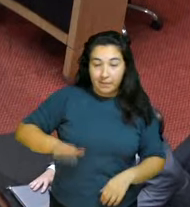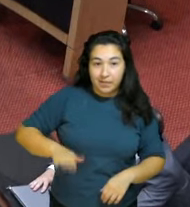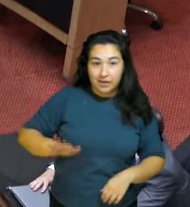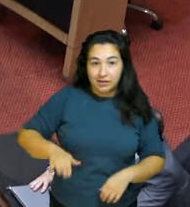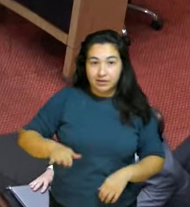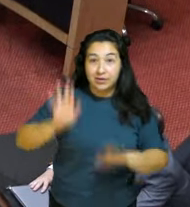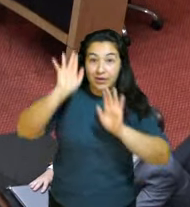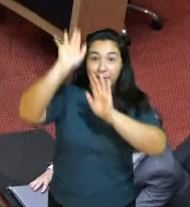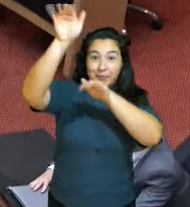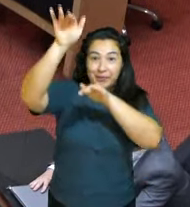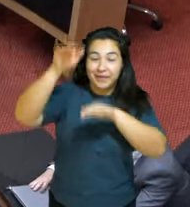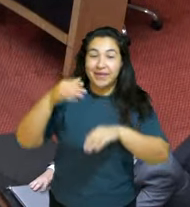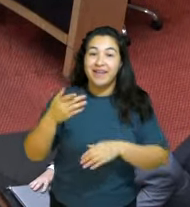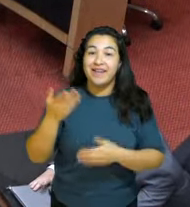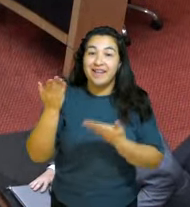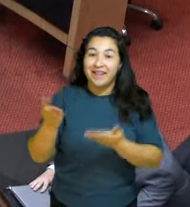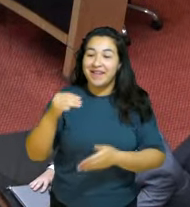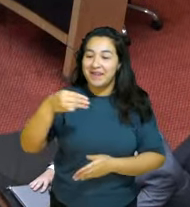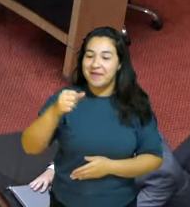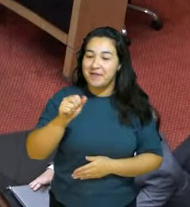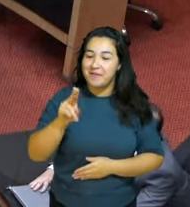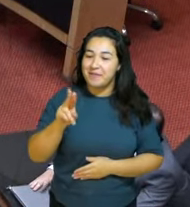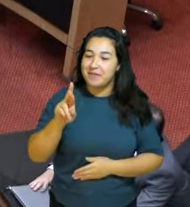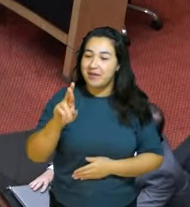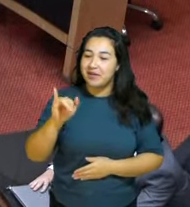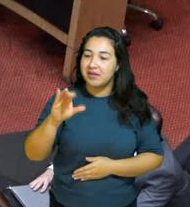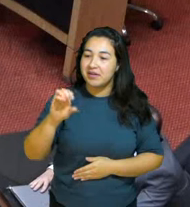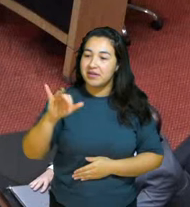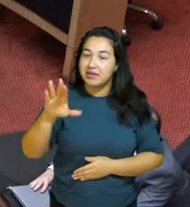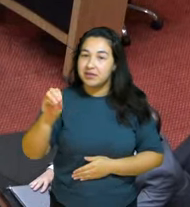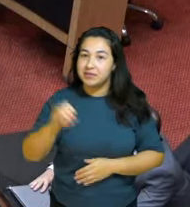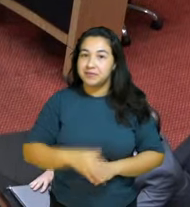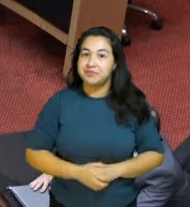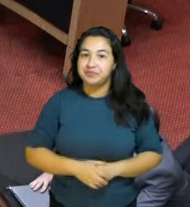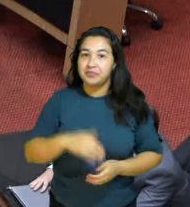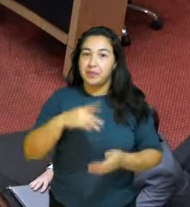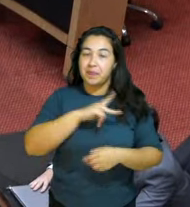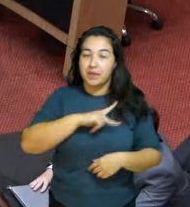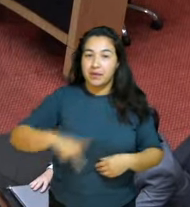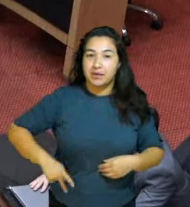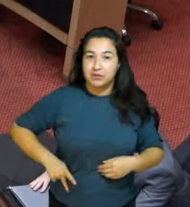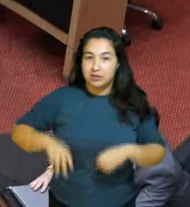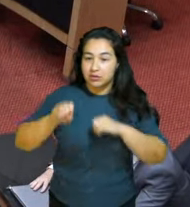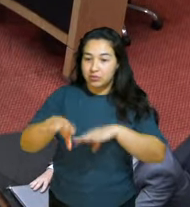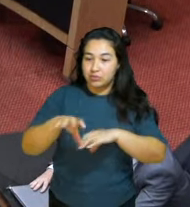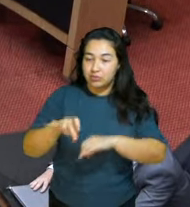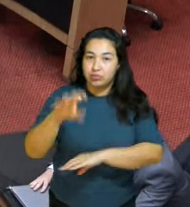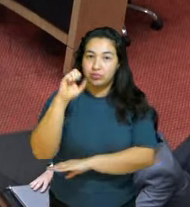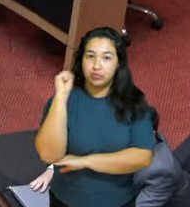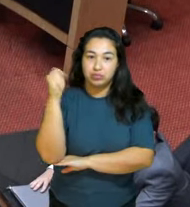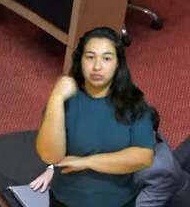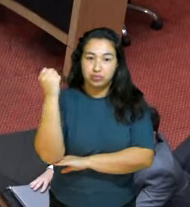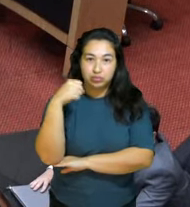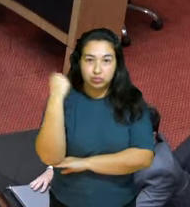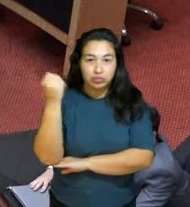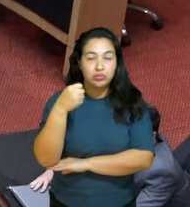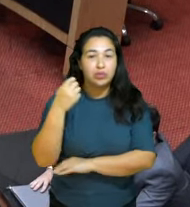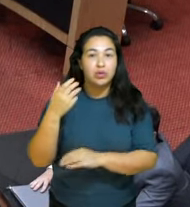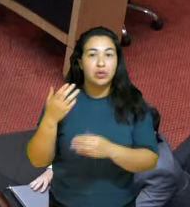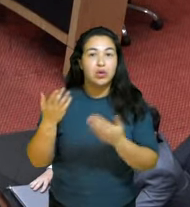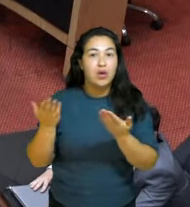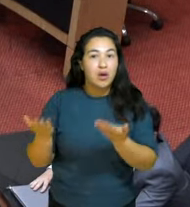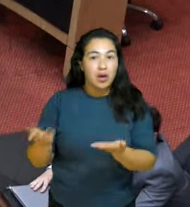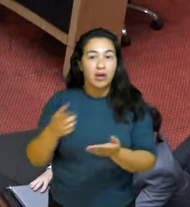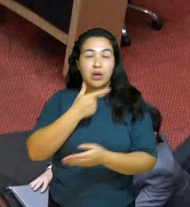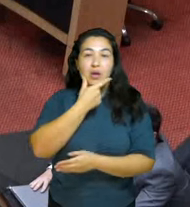Camaroto. O senhor presidente do Conselho Regional de Educação Física de Santa Catarina, CREF,